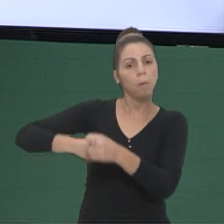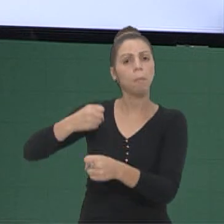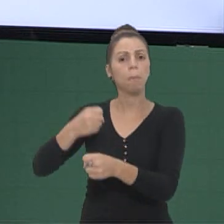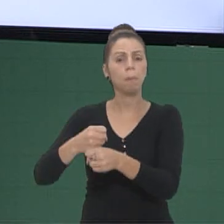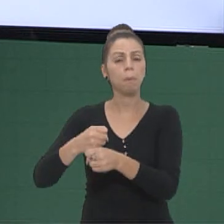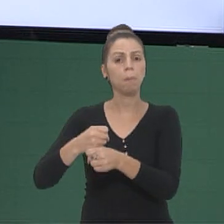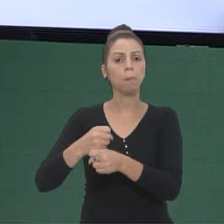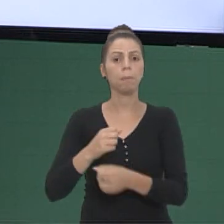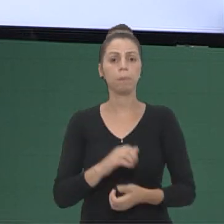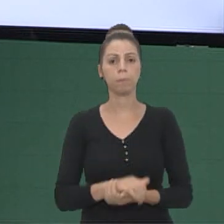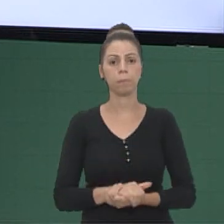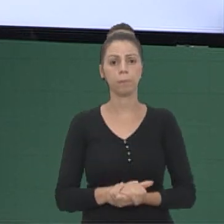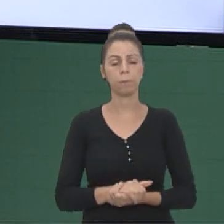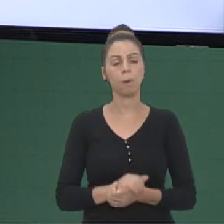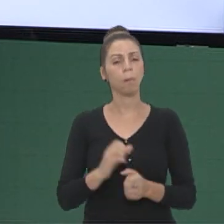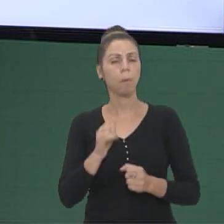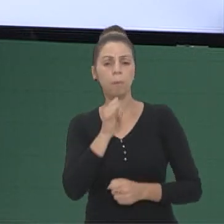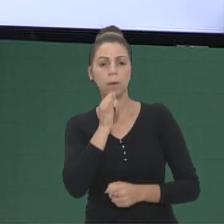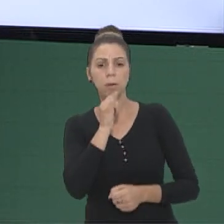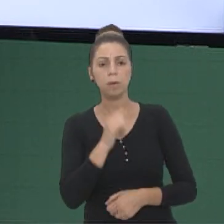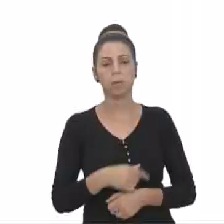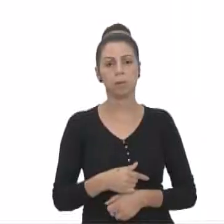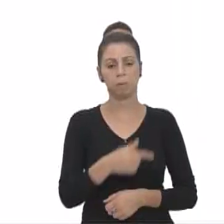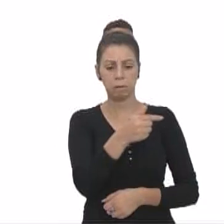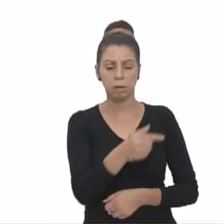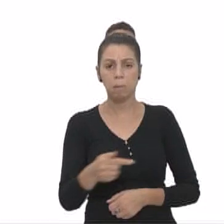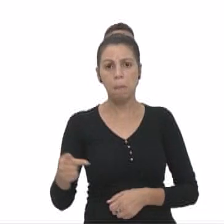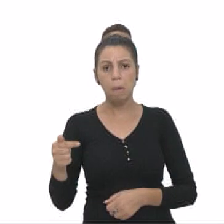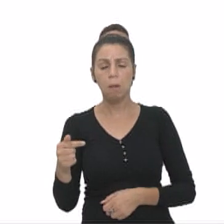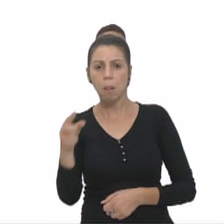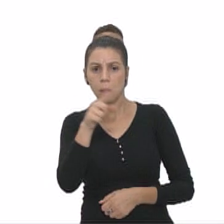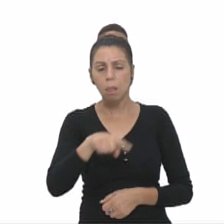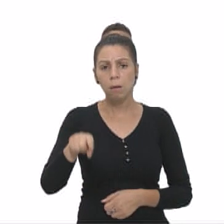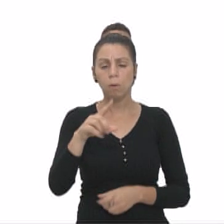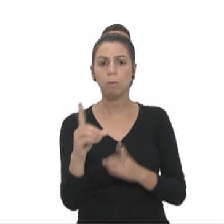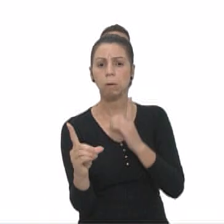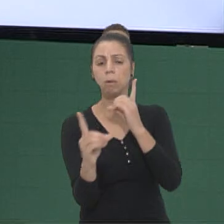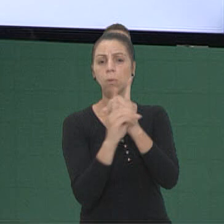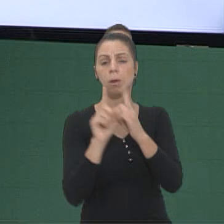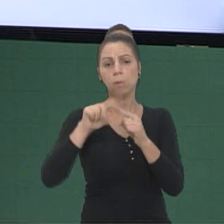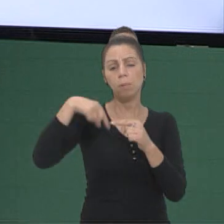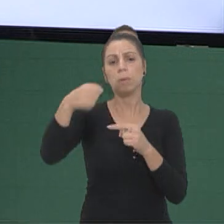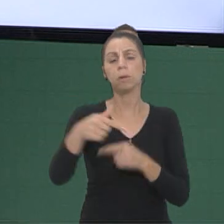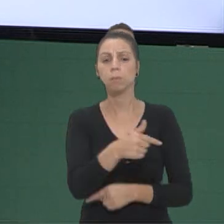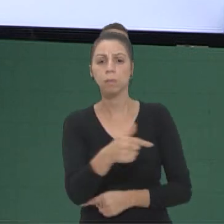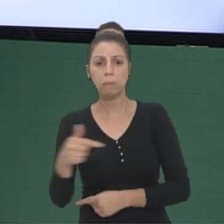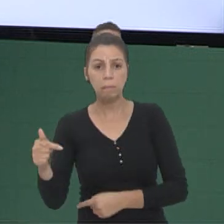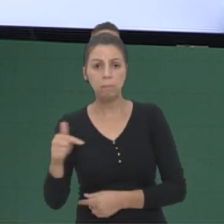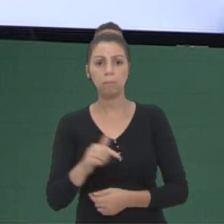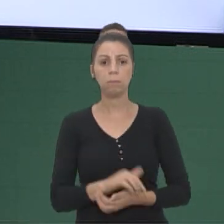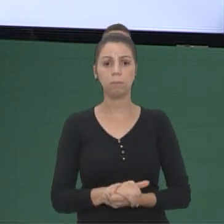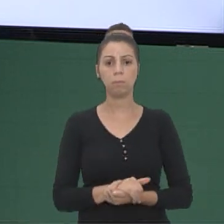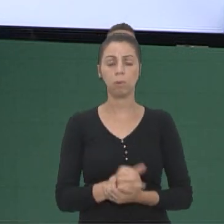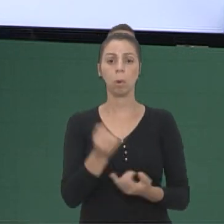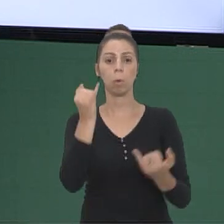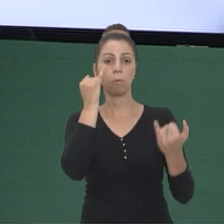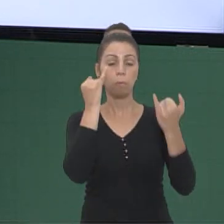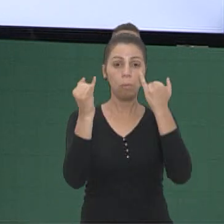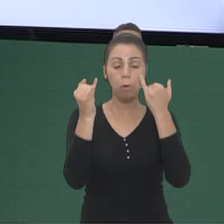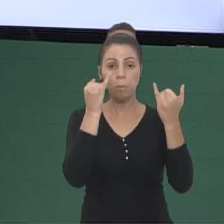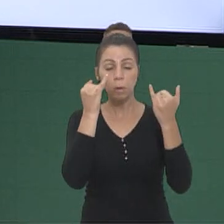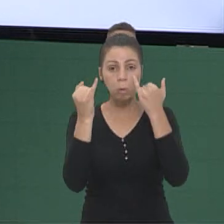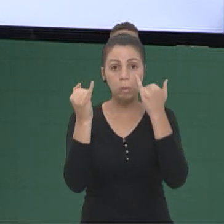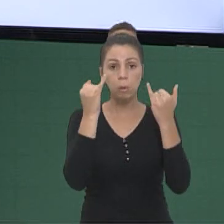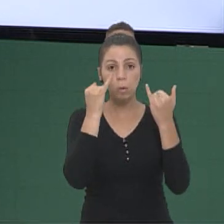semana. Por exemplo, eu poderia dizer, ah, nos vemos en la próxima semana, nos vemos el próximo año. Então, informações, expressões que ditam